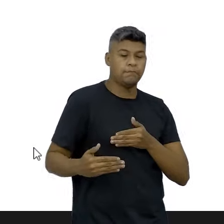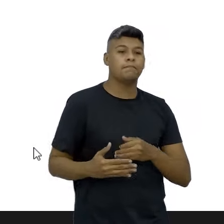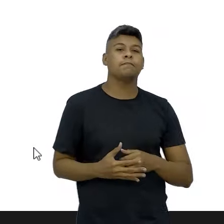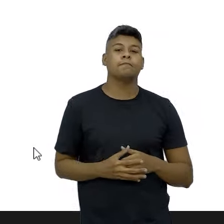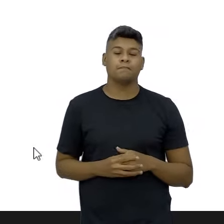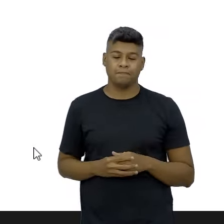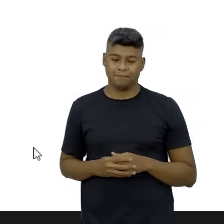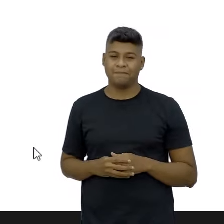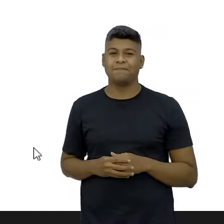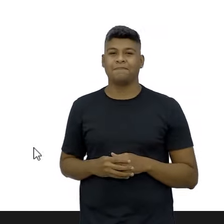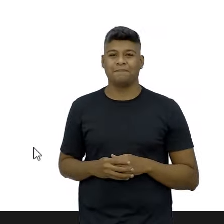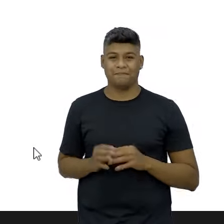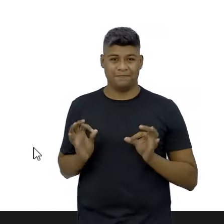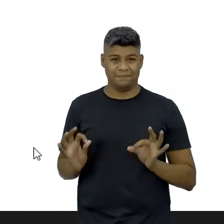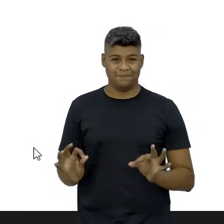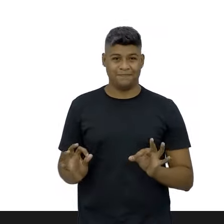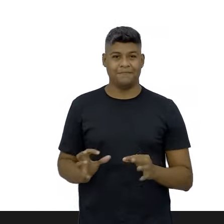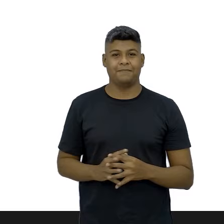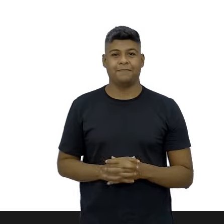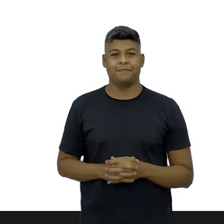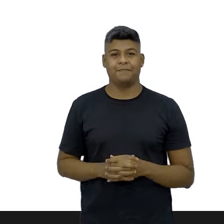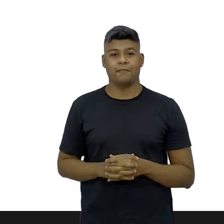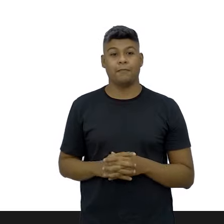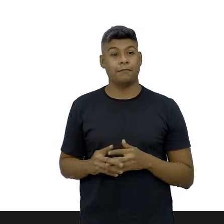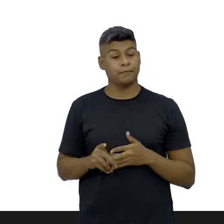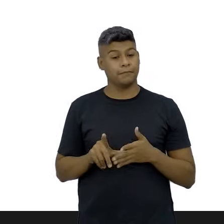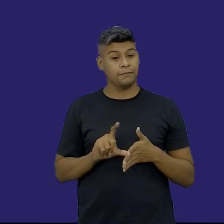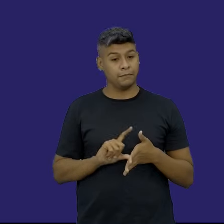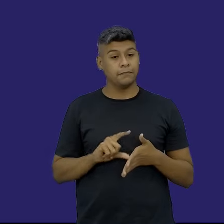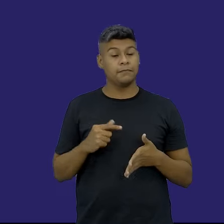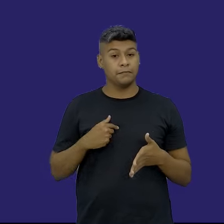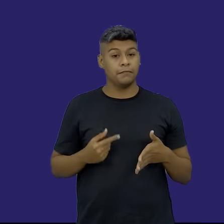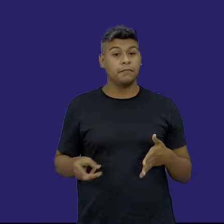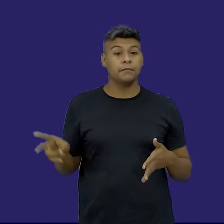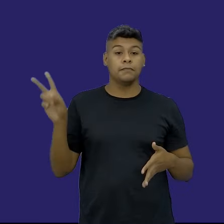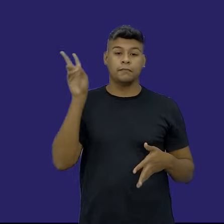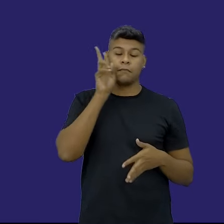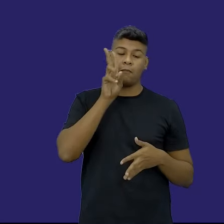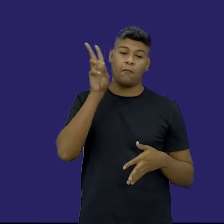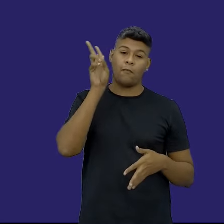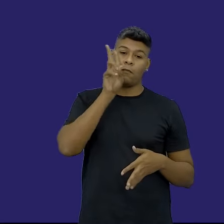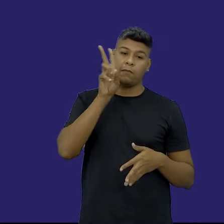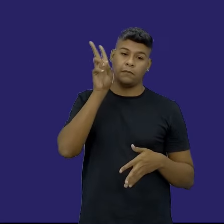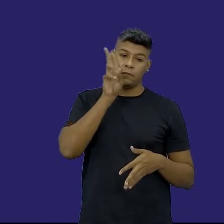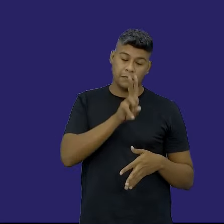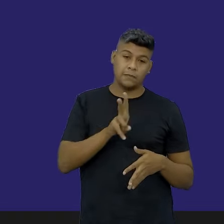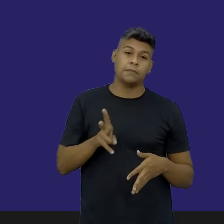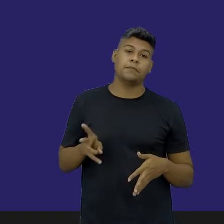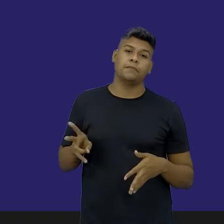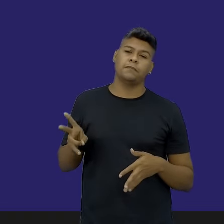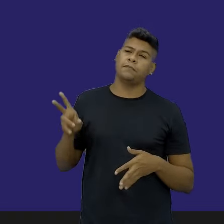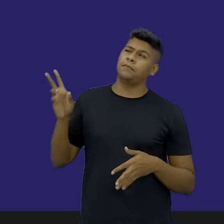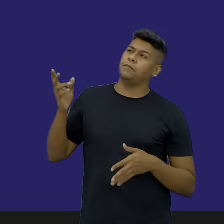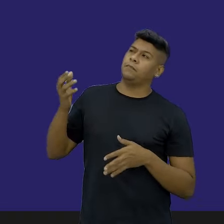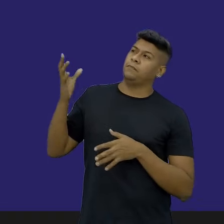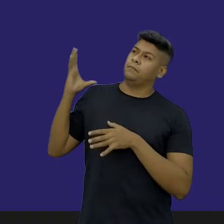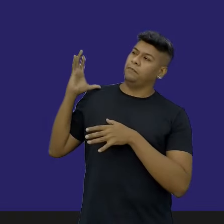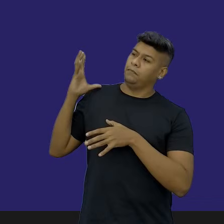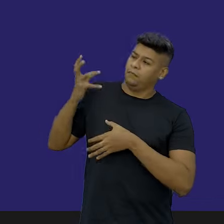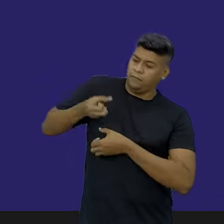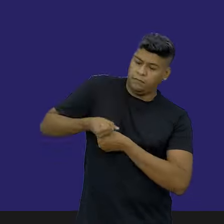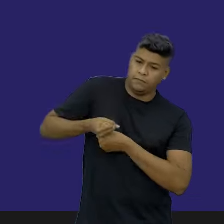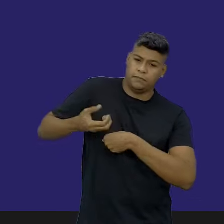desse movimento, certo? Antes eu vou retomar o caminho, para que a gente possa